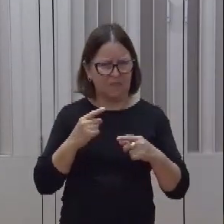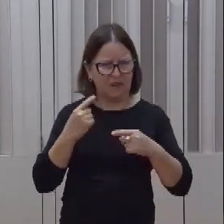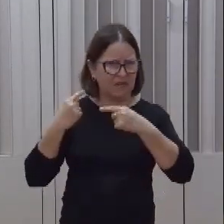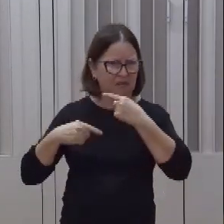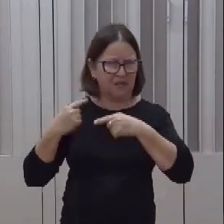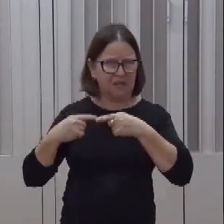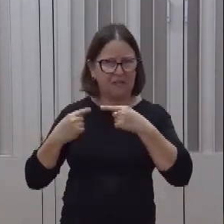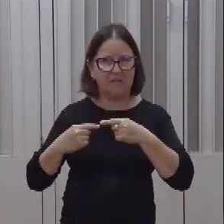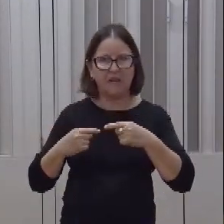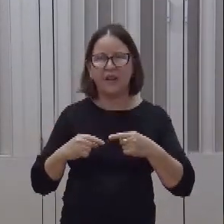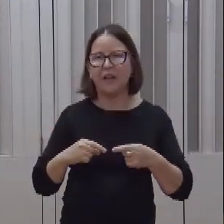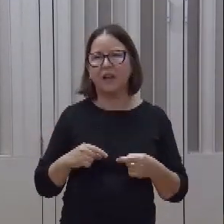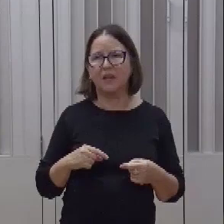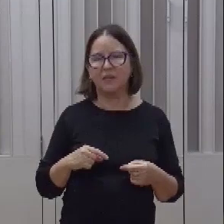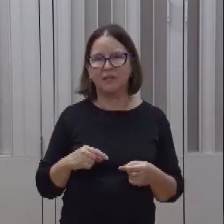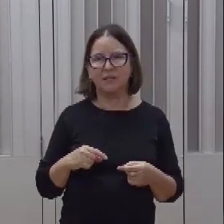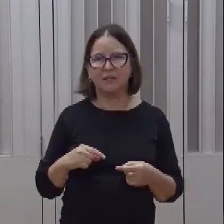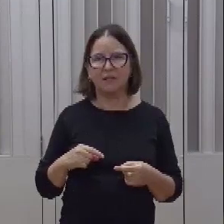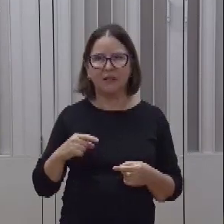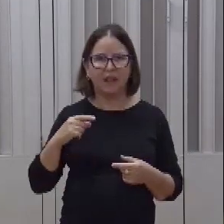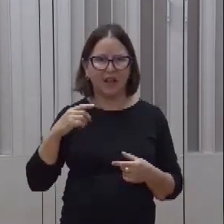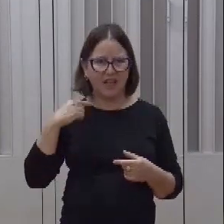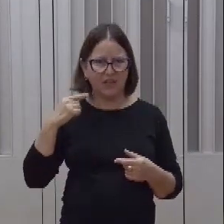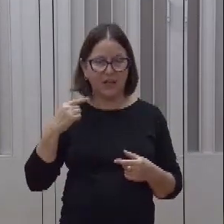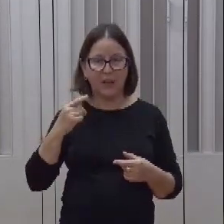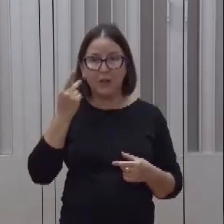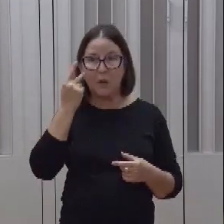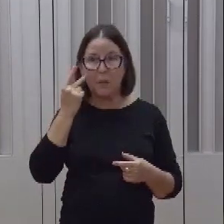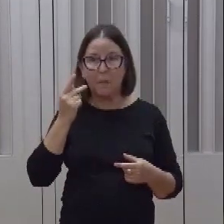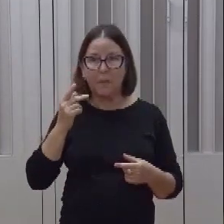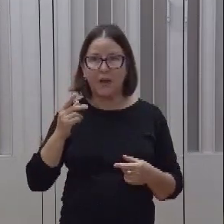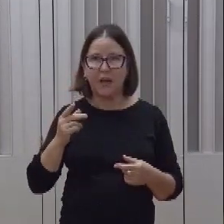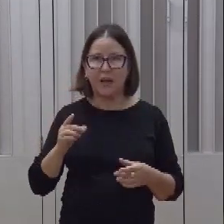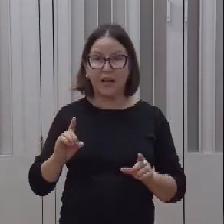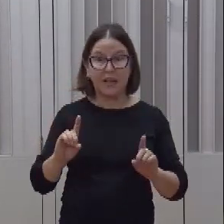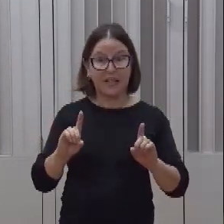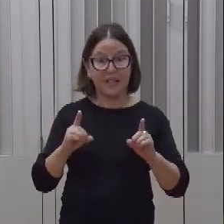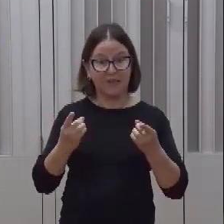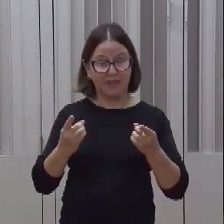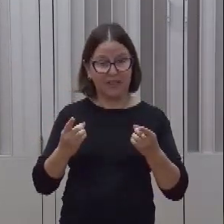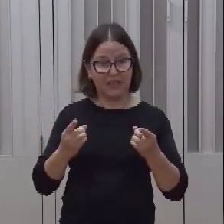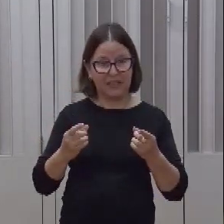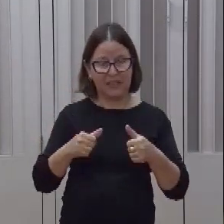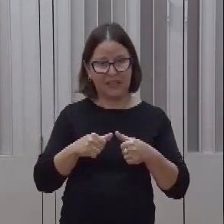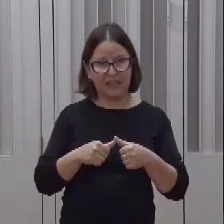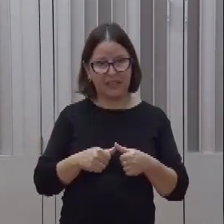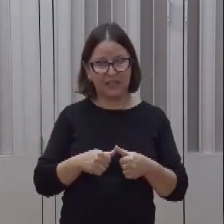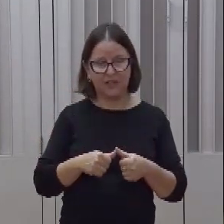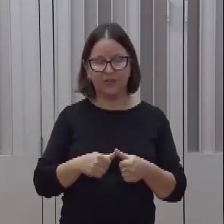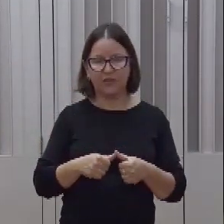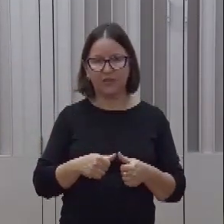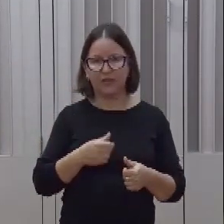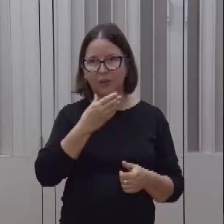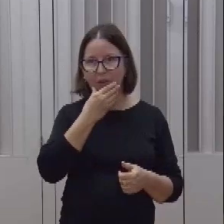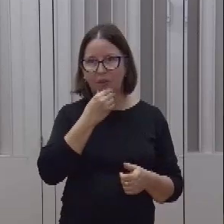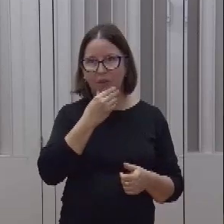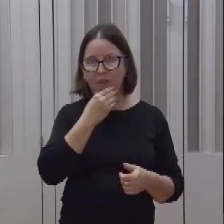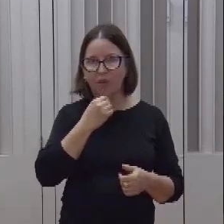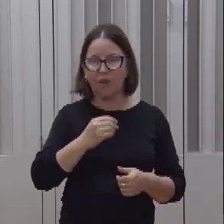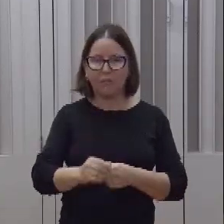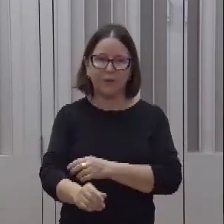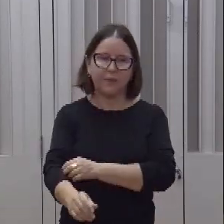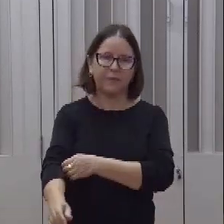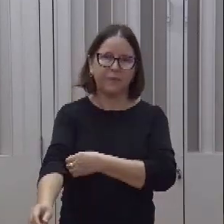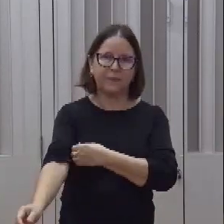inclusive advogados do governo para defenderem o Dr. John MacArthur.